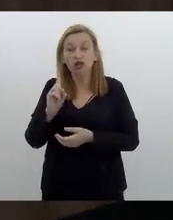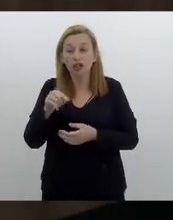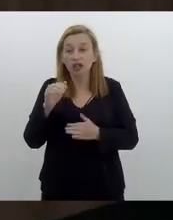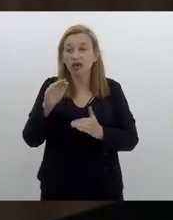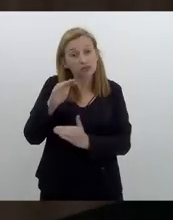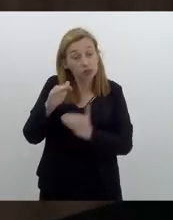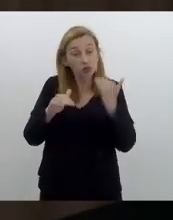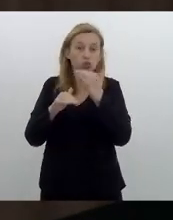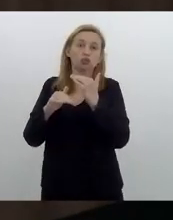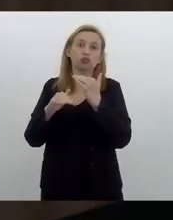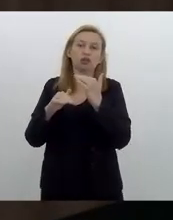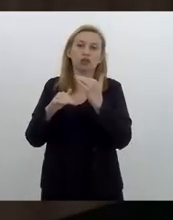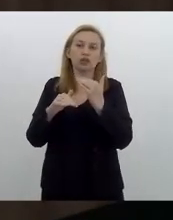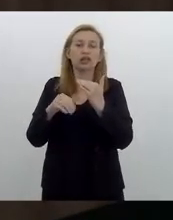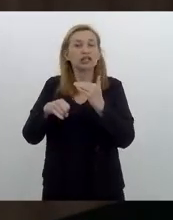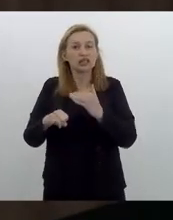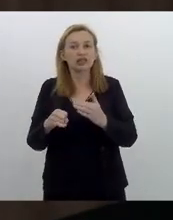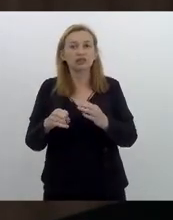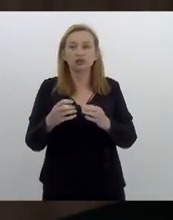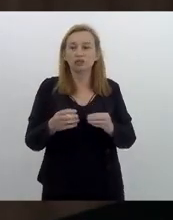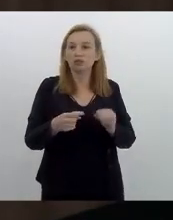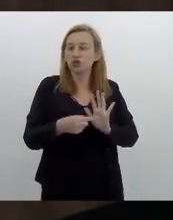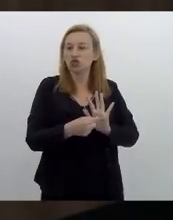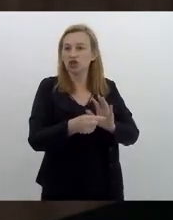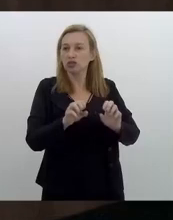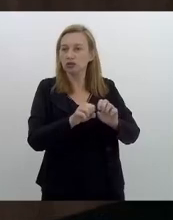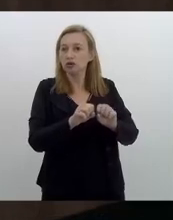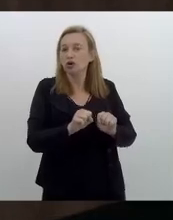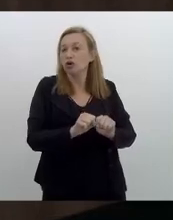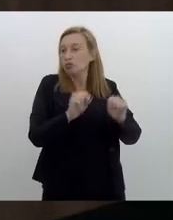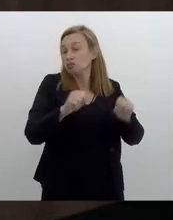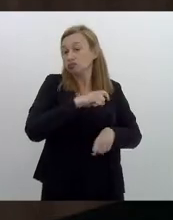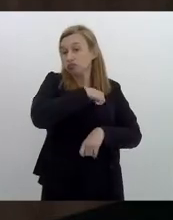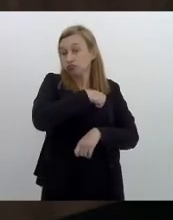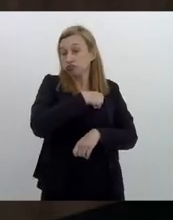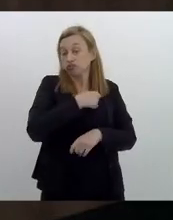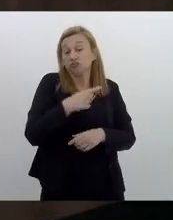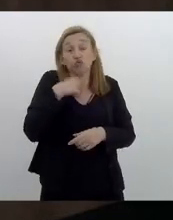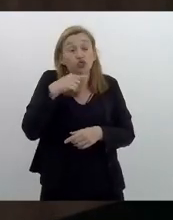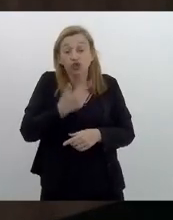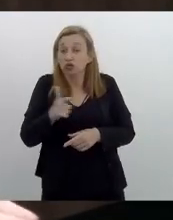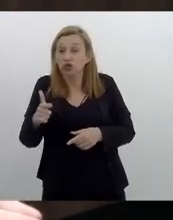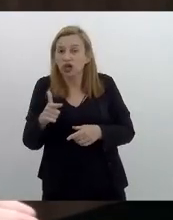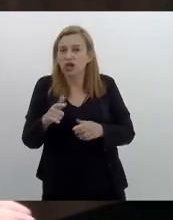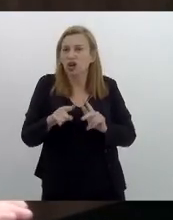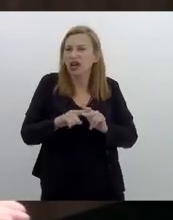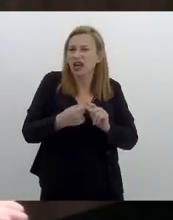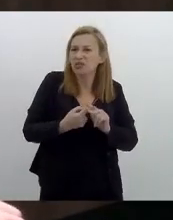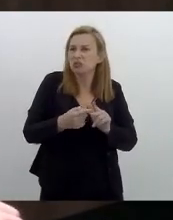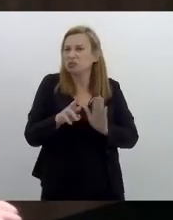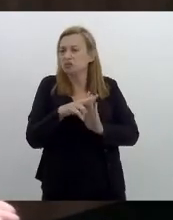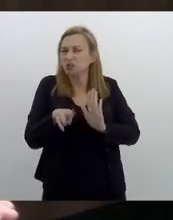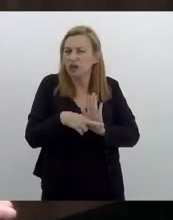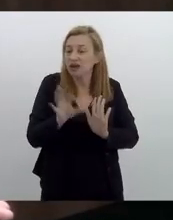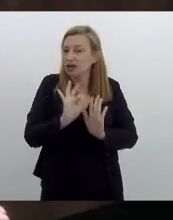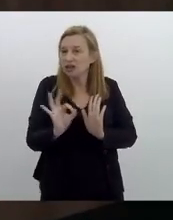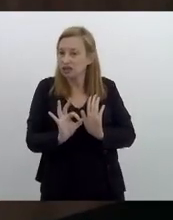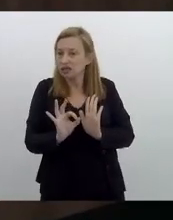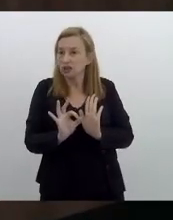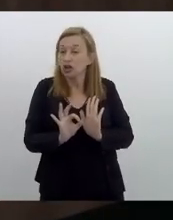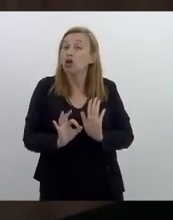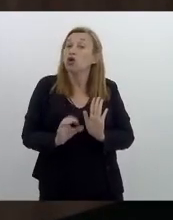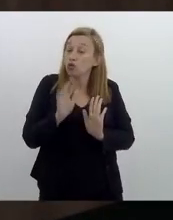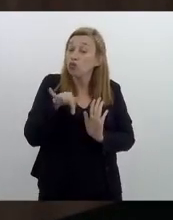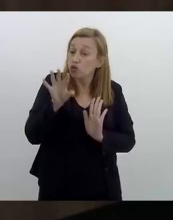superavitário Se isso for colocado Para o regime Eu não tenho dúvida Não tem porque O regime Querer mudar as regras De um fundo Que é superavitário O